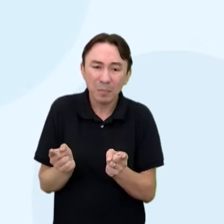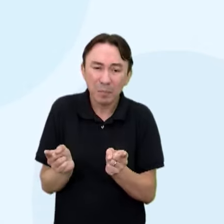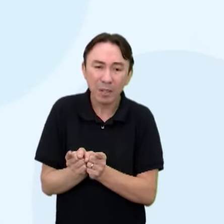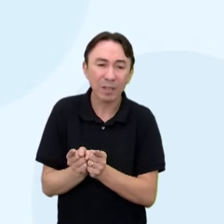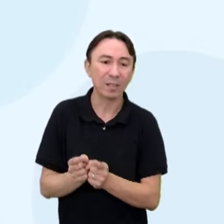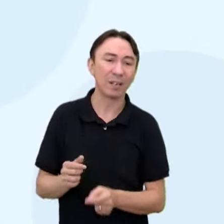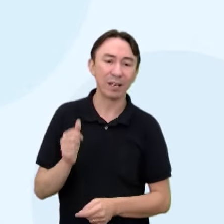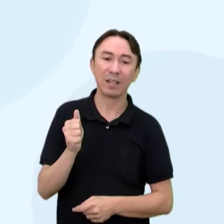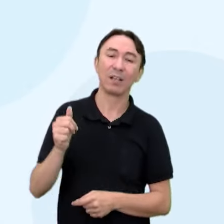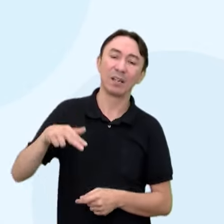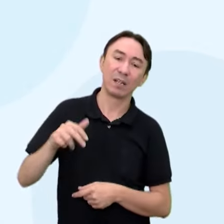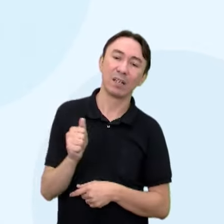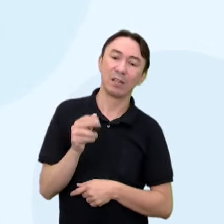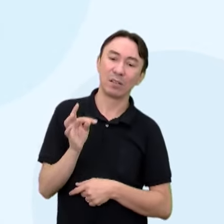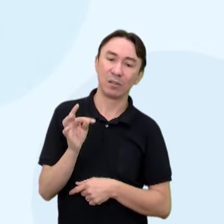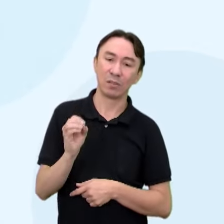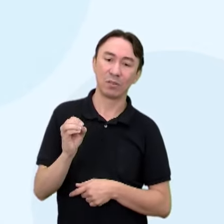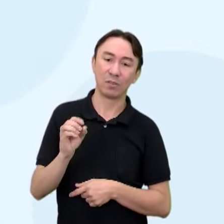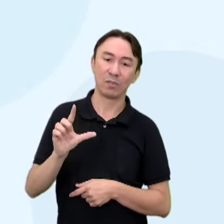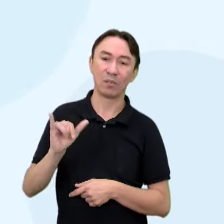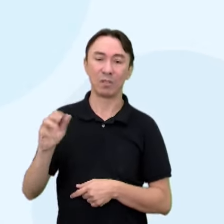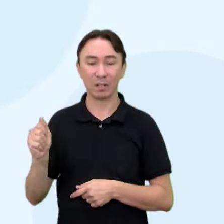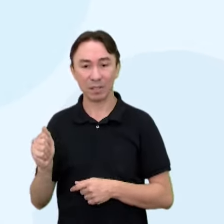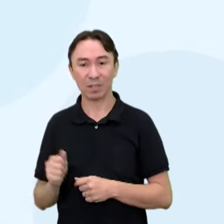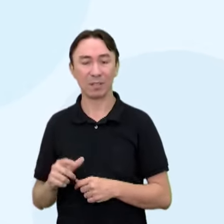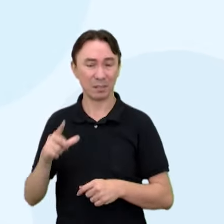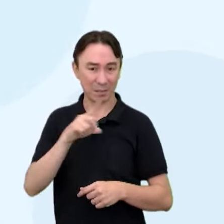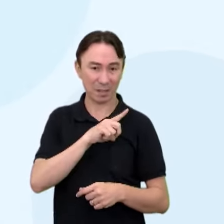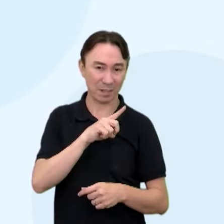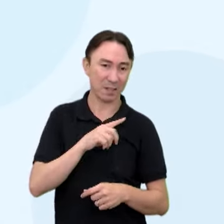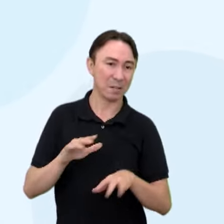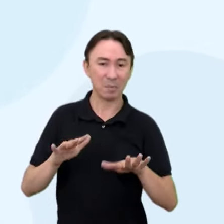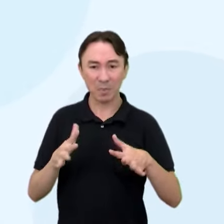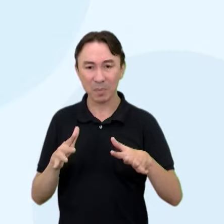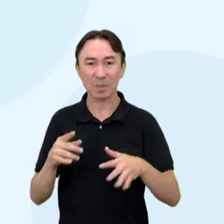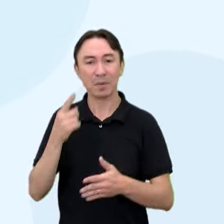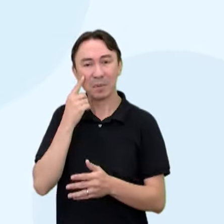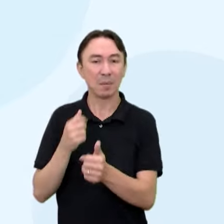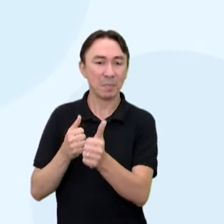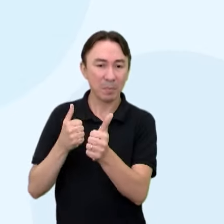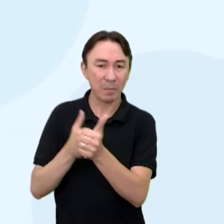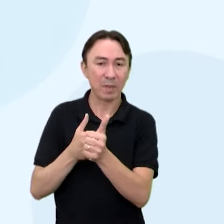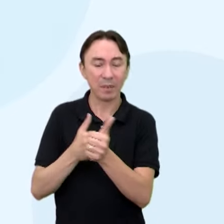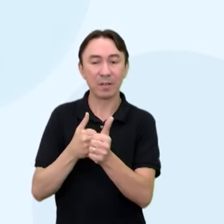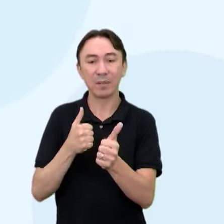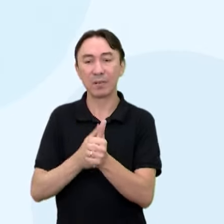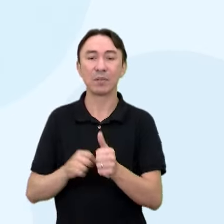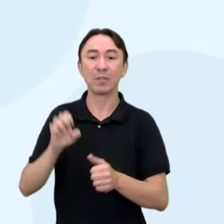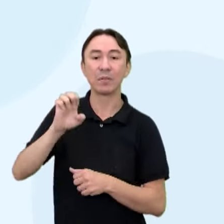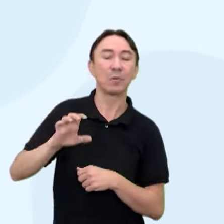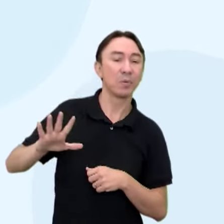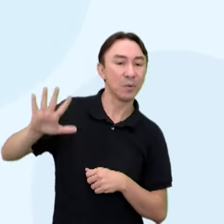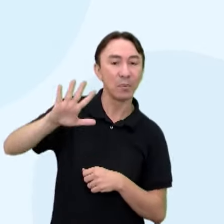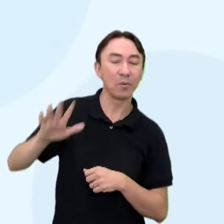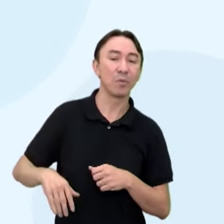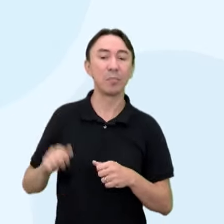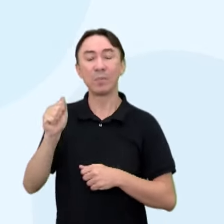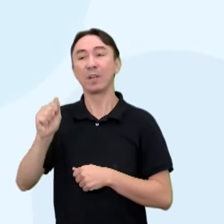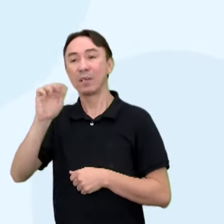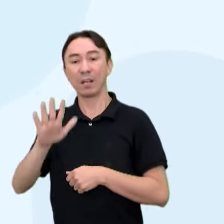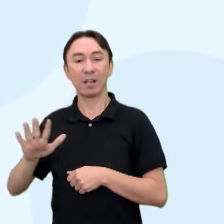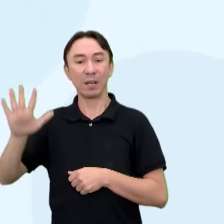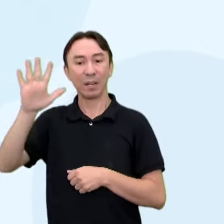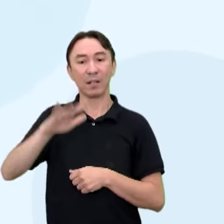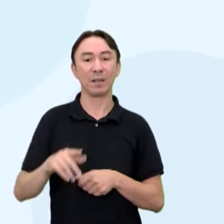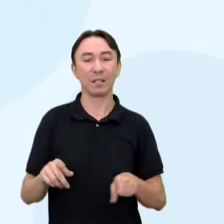Anatólia, né, que é a placa lá na região mais aí entre a Europa e a Ásia, né? Placas aí que é chamada aí a placa de Altiplano, a